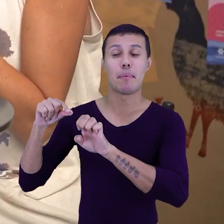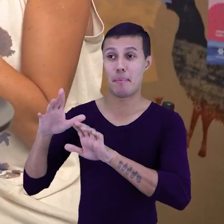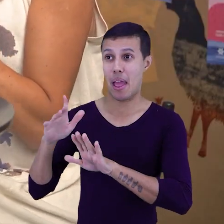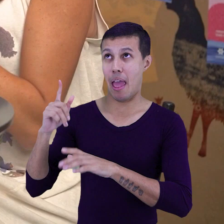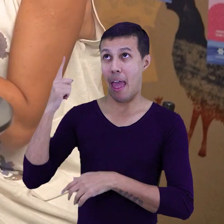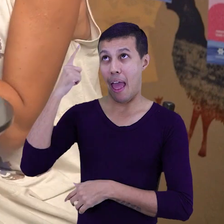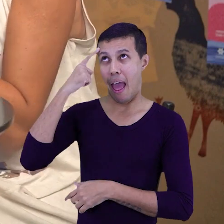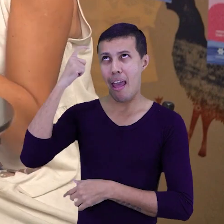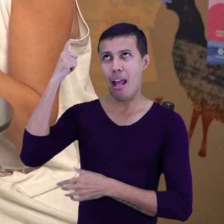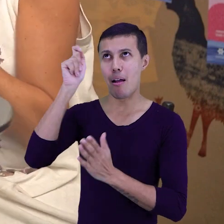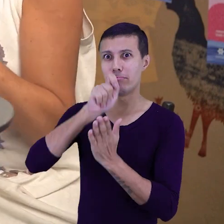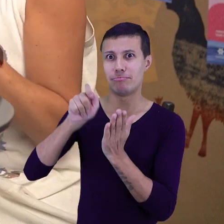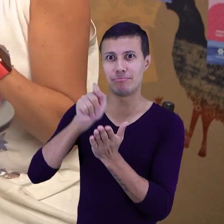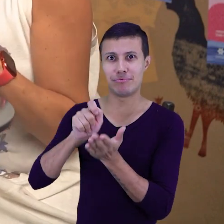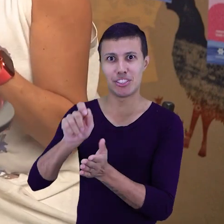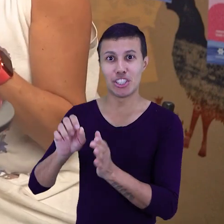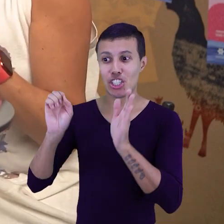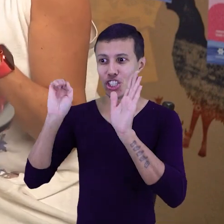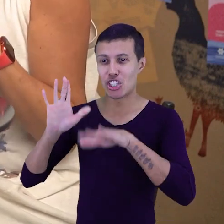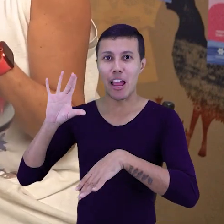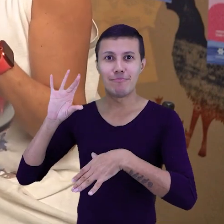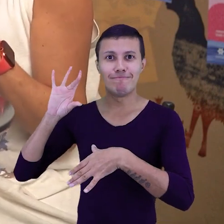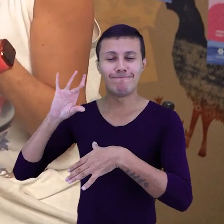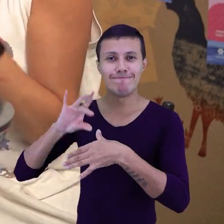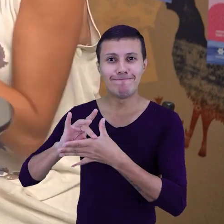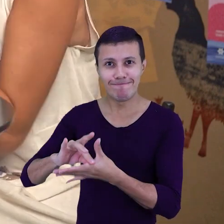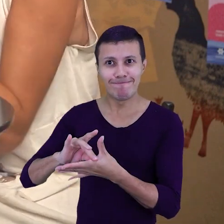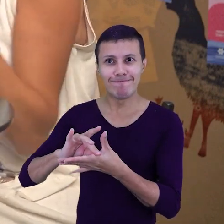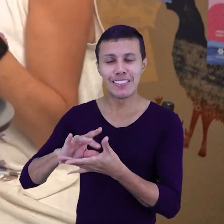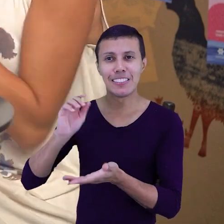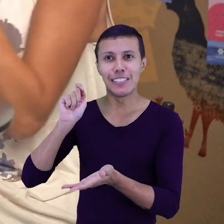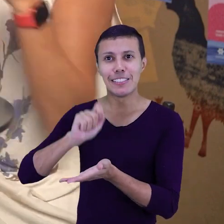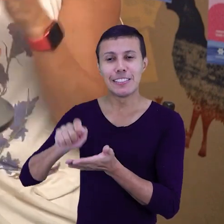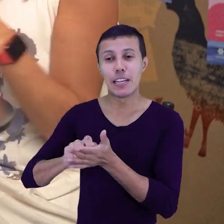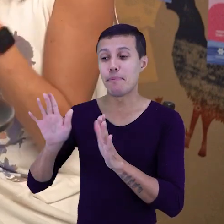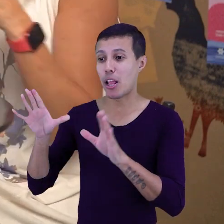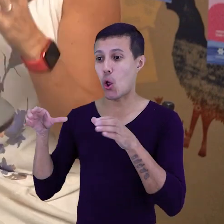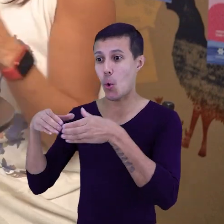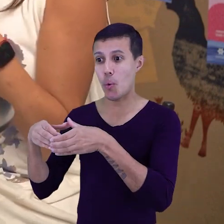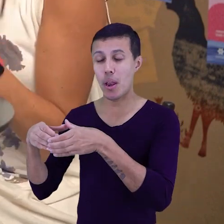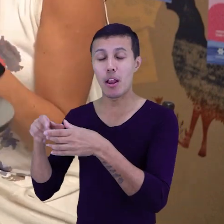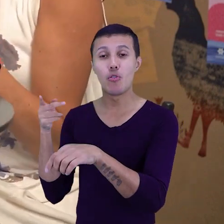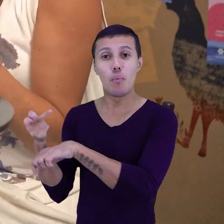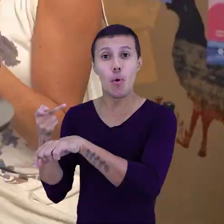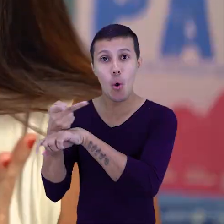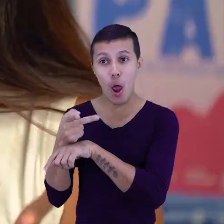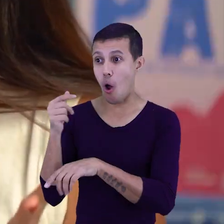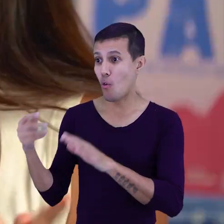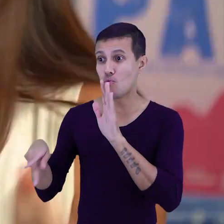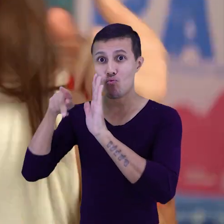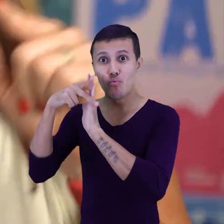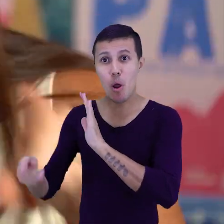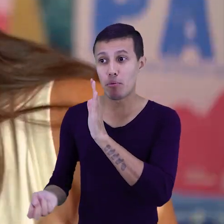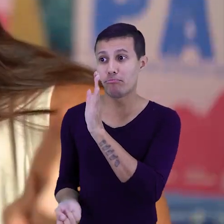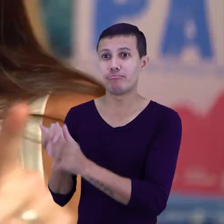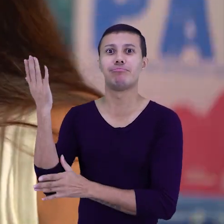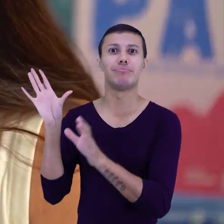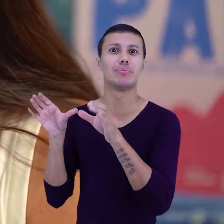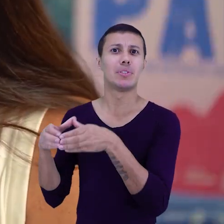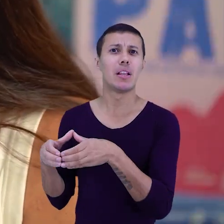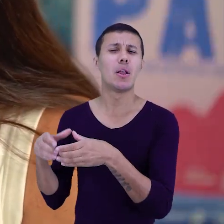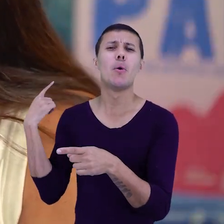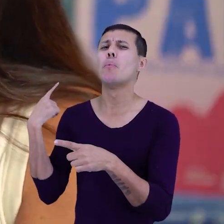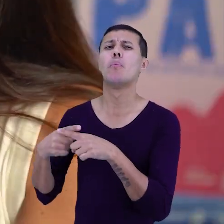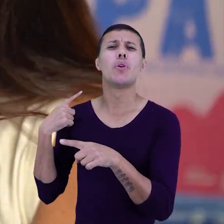a gente diz assim, depois que colocou a sua ideia de pé, o que você tem que fazer é procurar uma comunidade que tenha a ver com isso, ou criar a